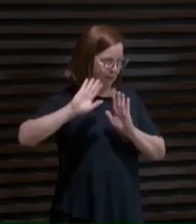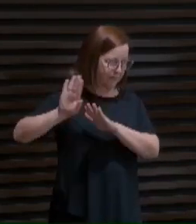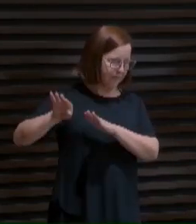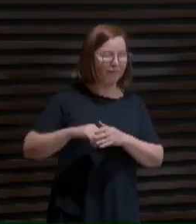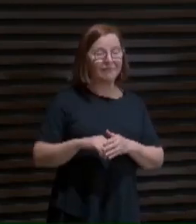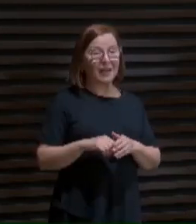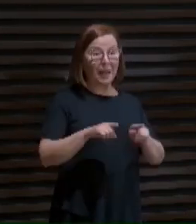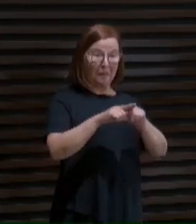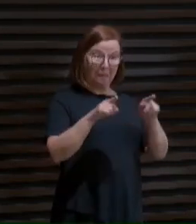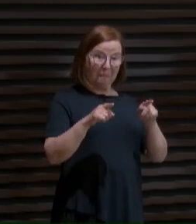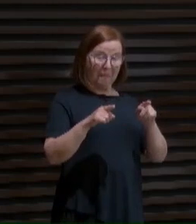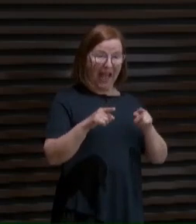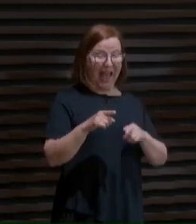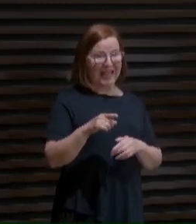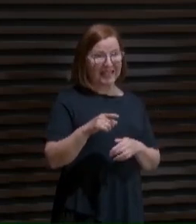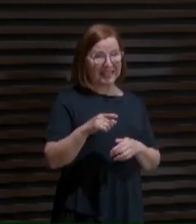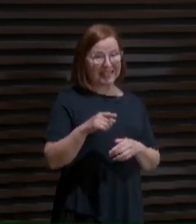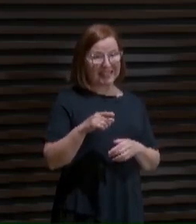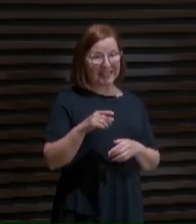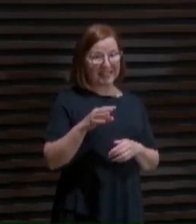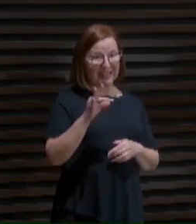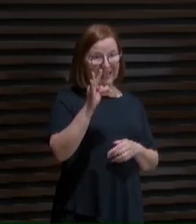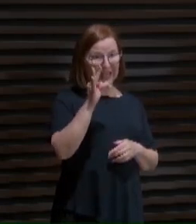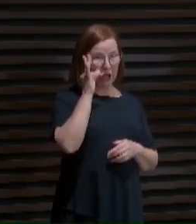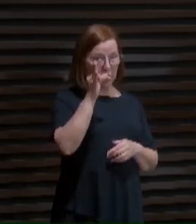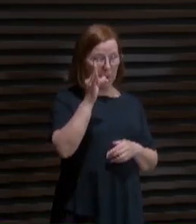Tomé chamado Dídimo.